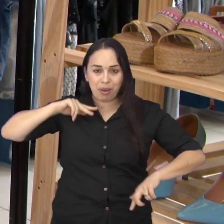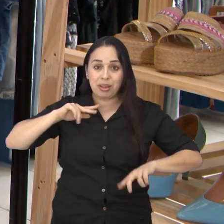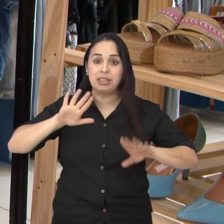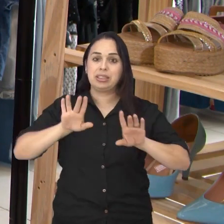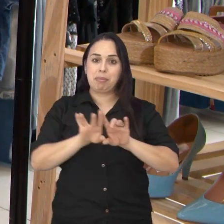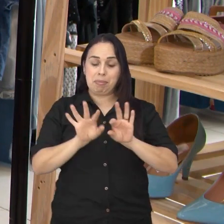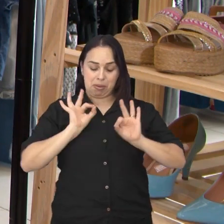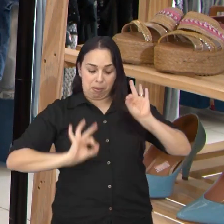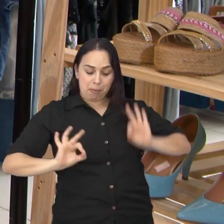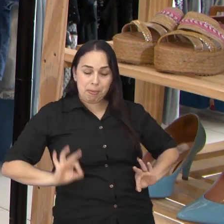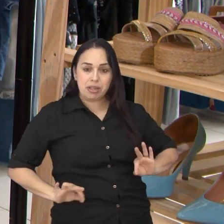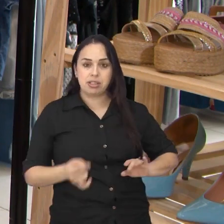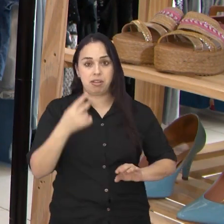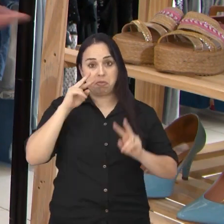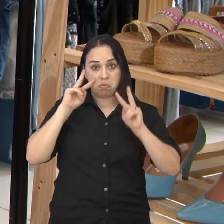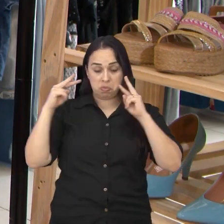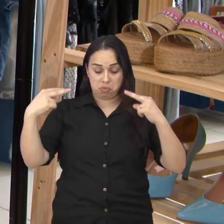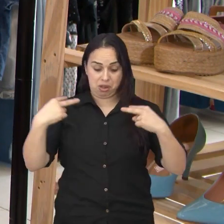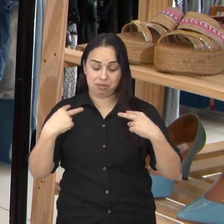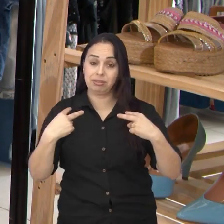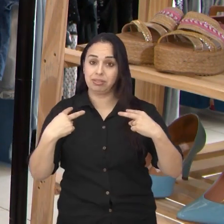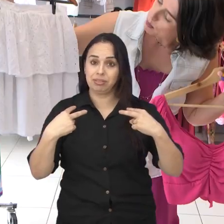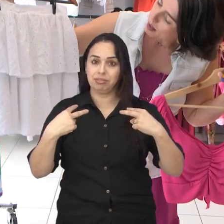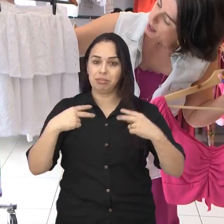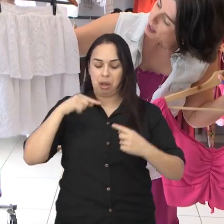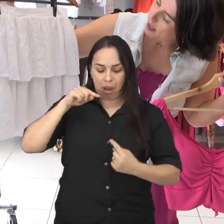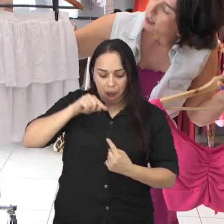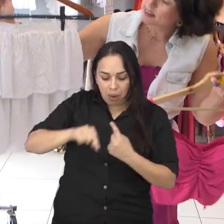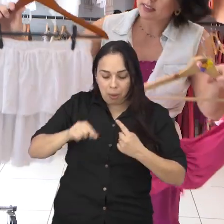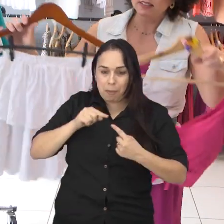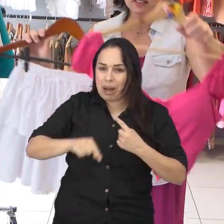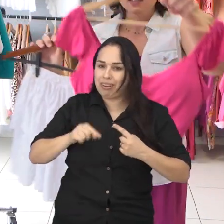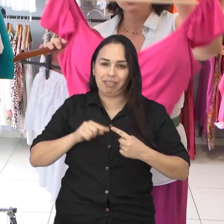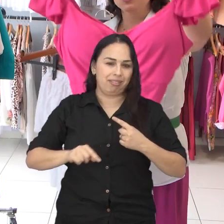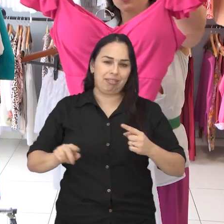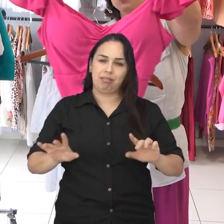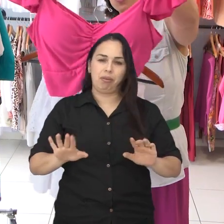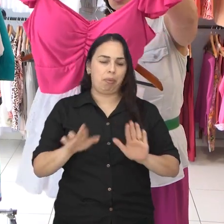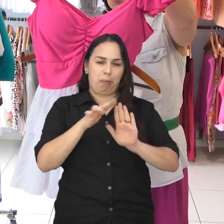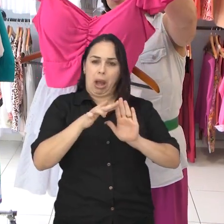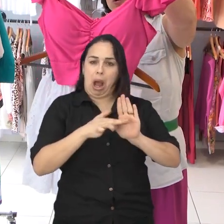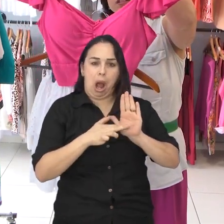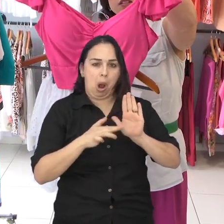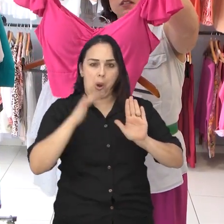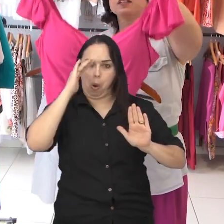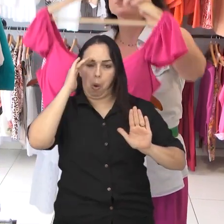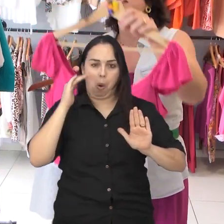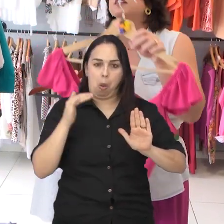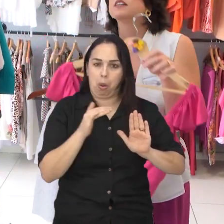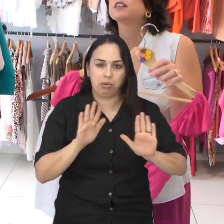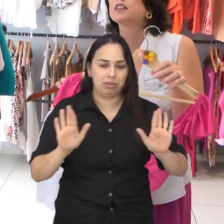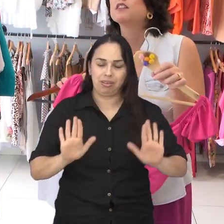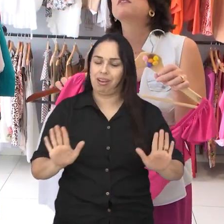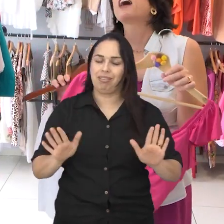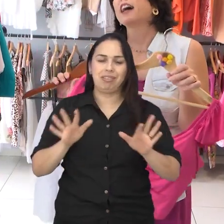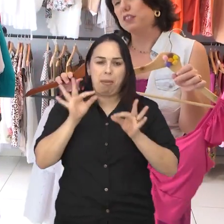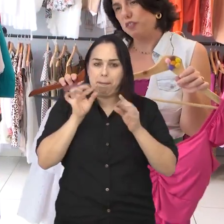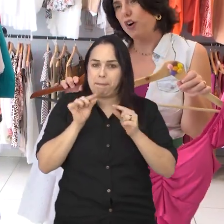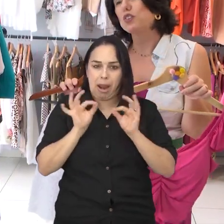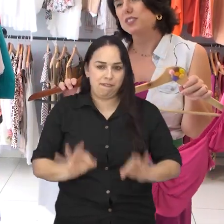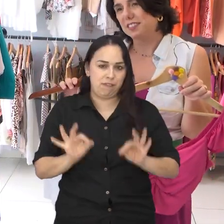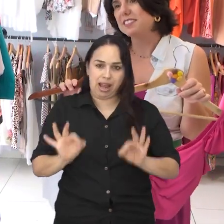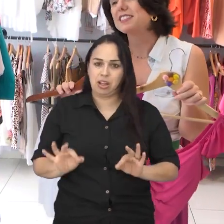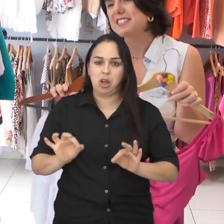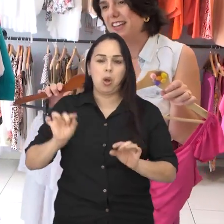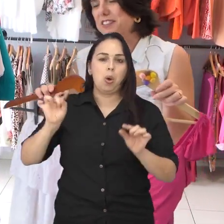estampa e roupas leves. E agora, até como vocês podem ver, as combinações. Hoje em dia não se prende muito, né? Mas há